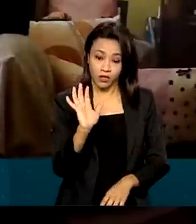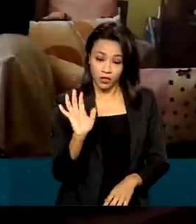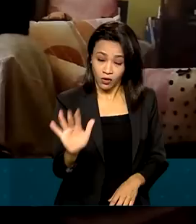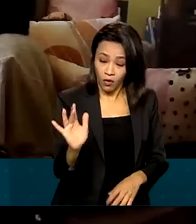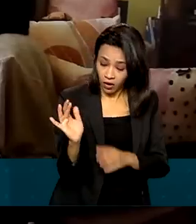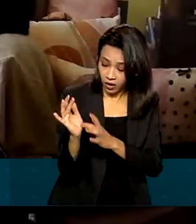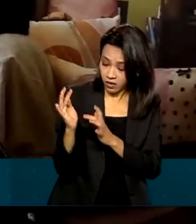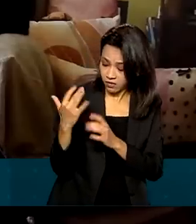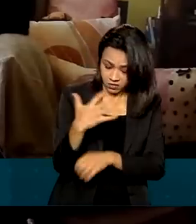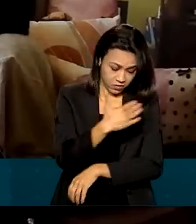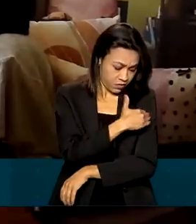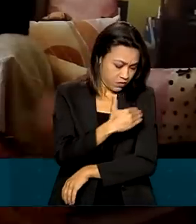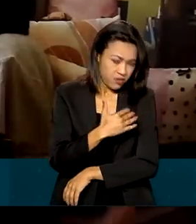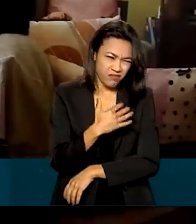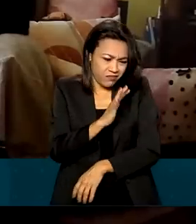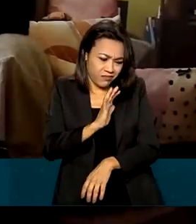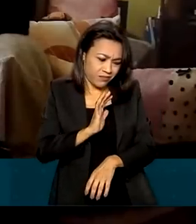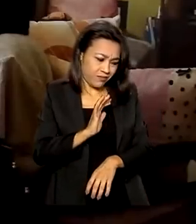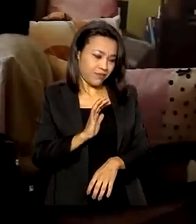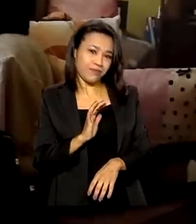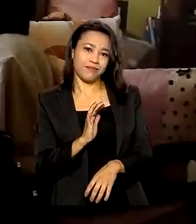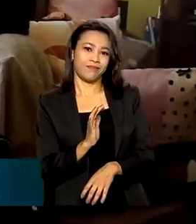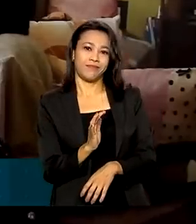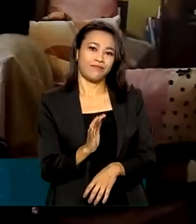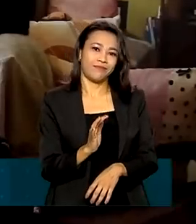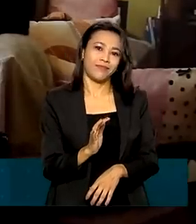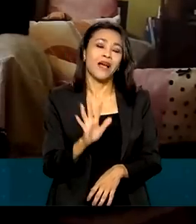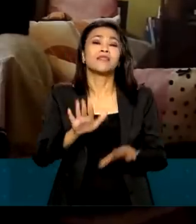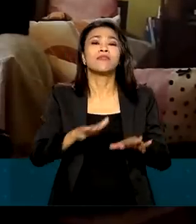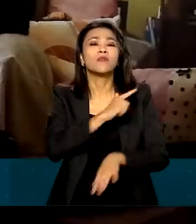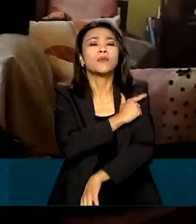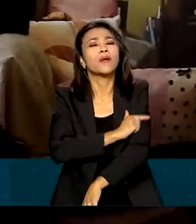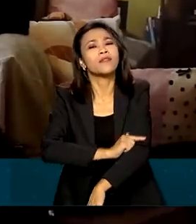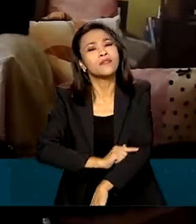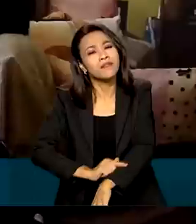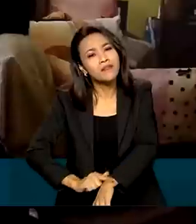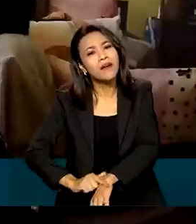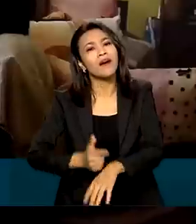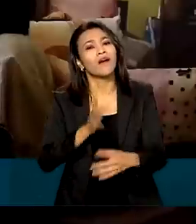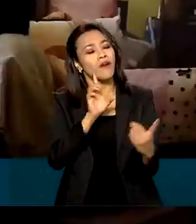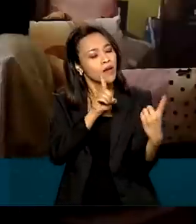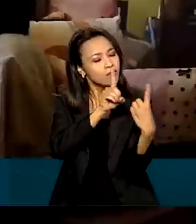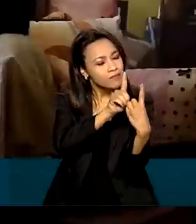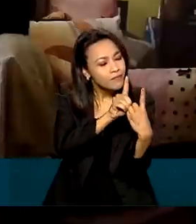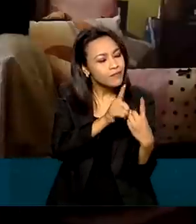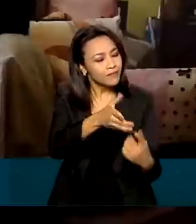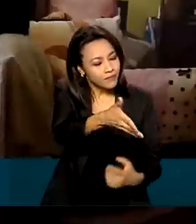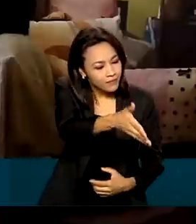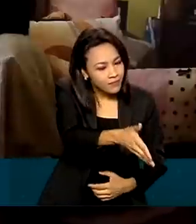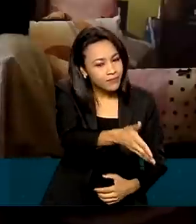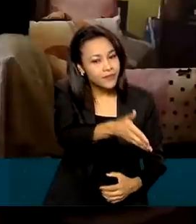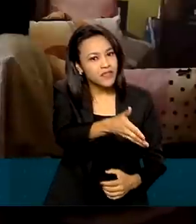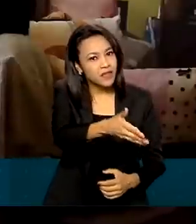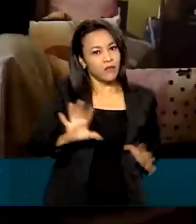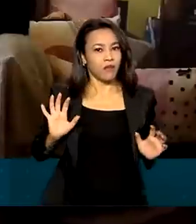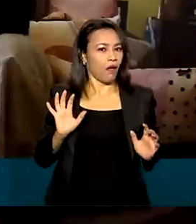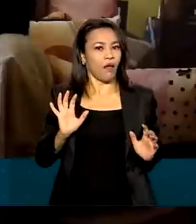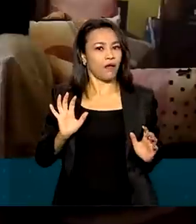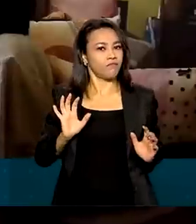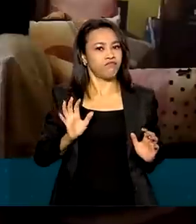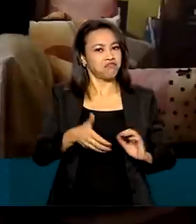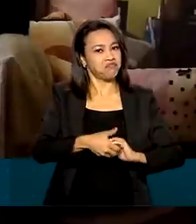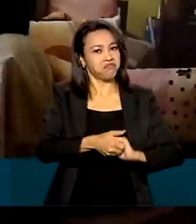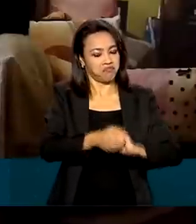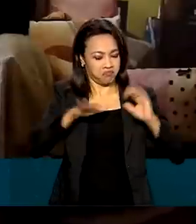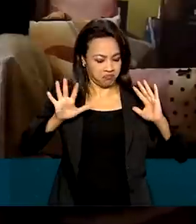incomoda, então às vezes a pessoa muito gentilmente vai atender e vai indicar a mão e provavelmente pode ser que ele não queira dar a